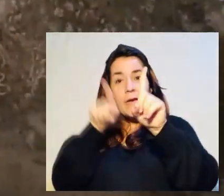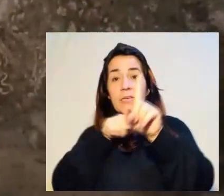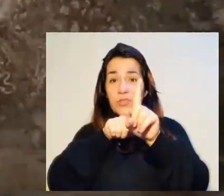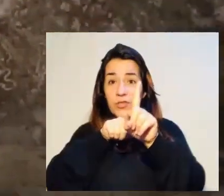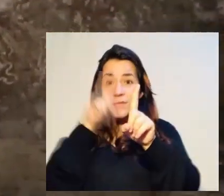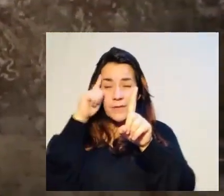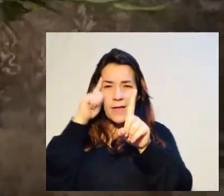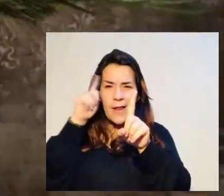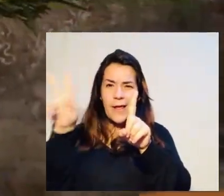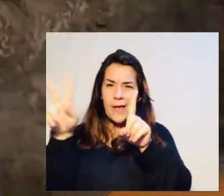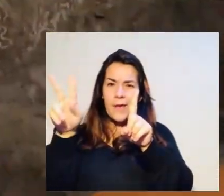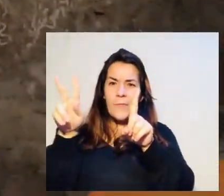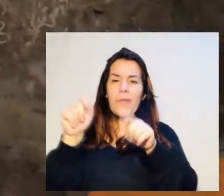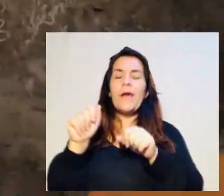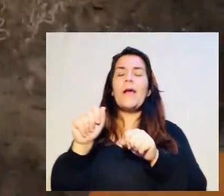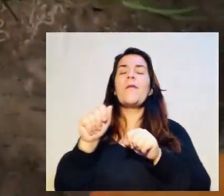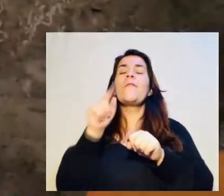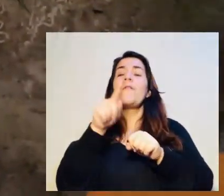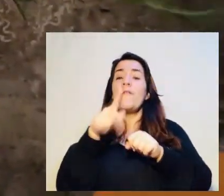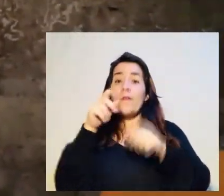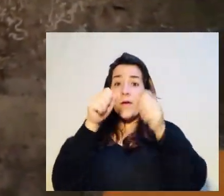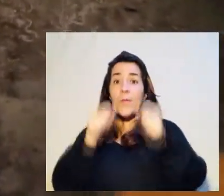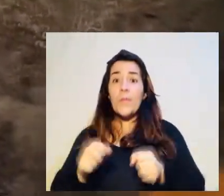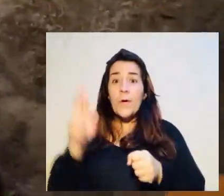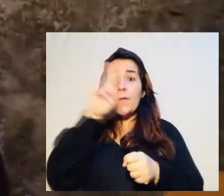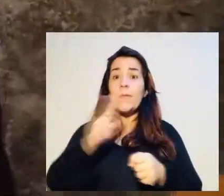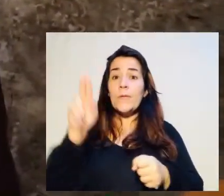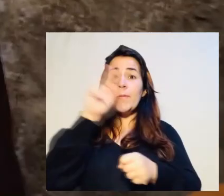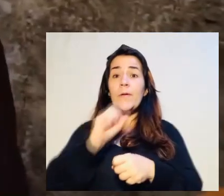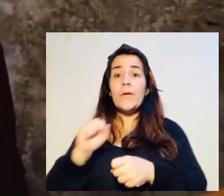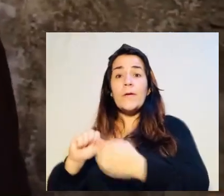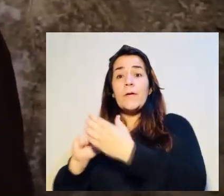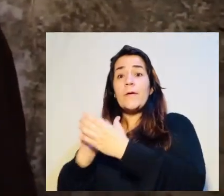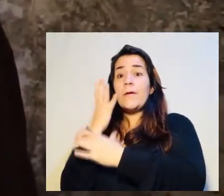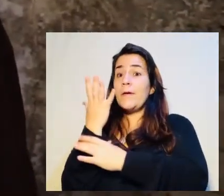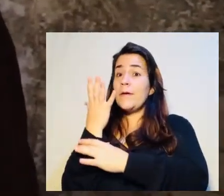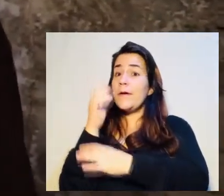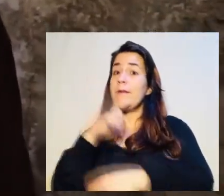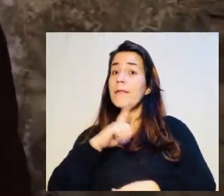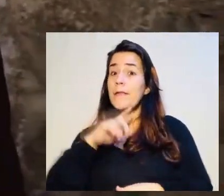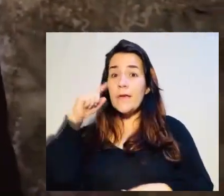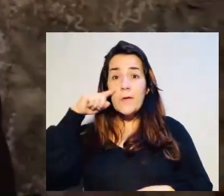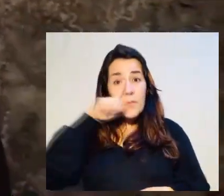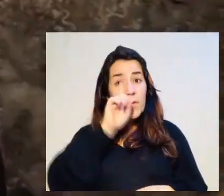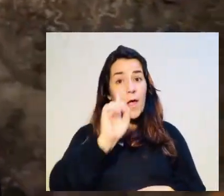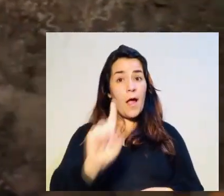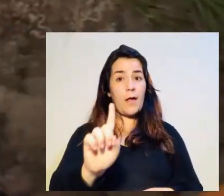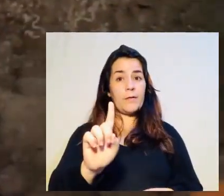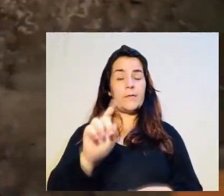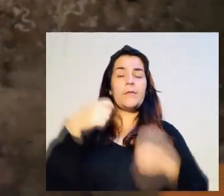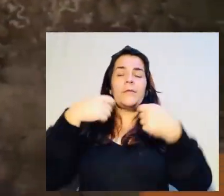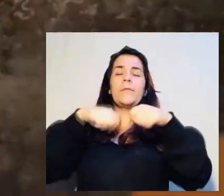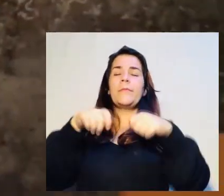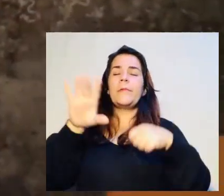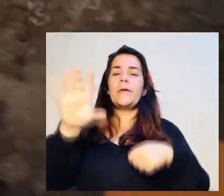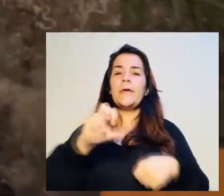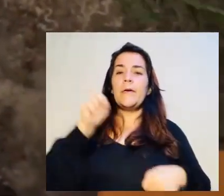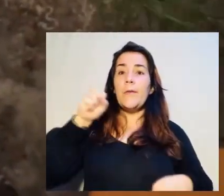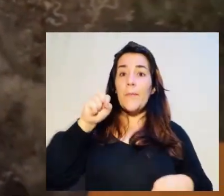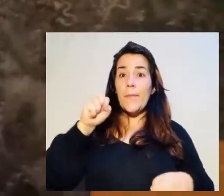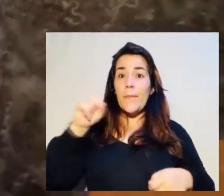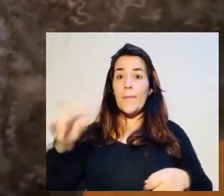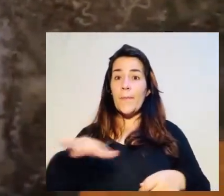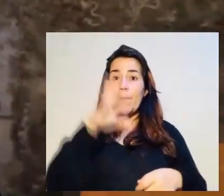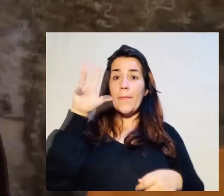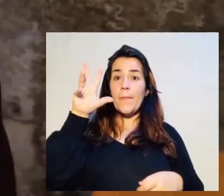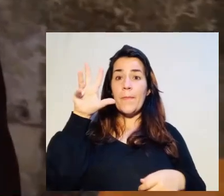instrução para gestantes. Olha, você pode usar a erva, mas tenha cuidado. Então, a gente